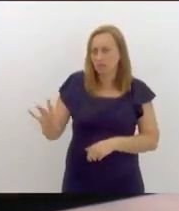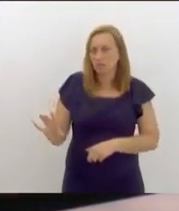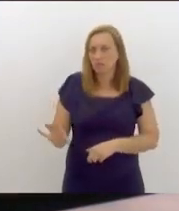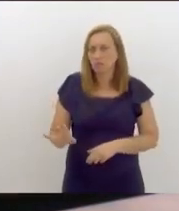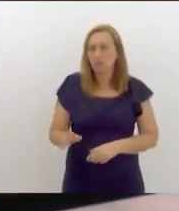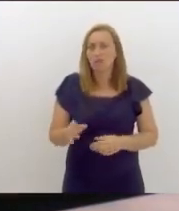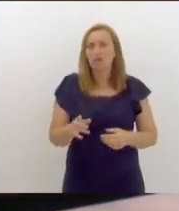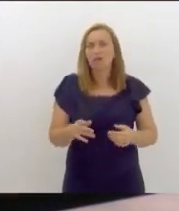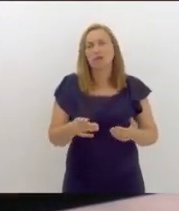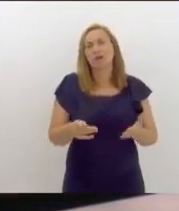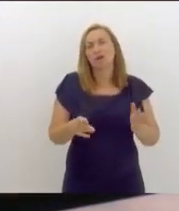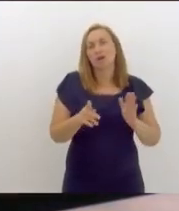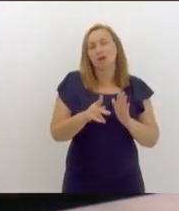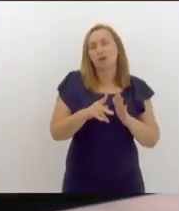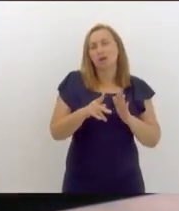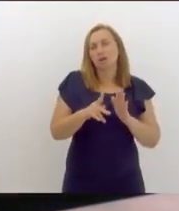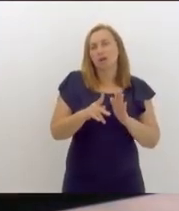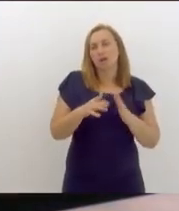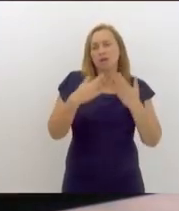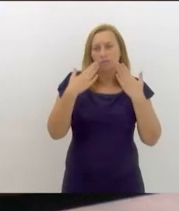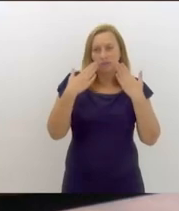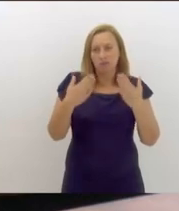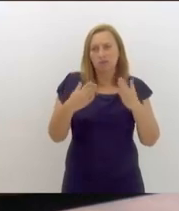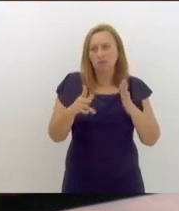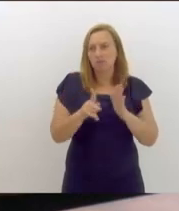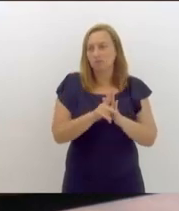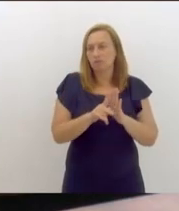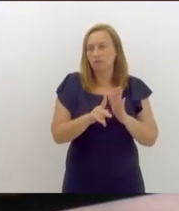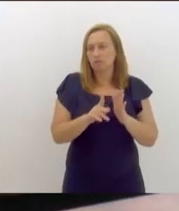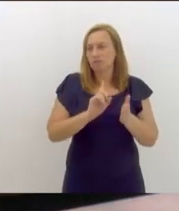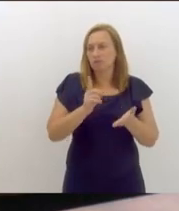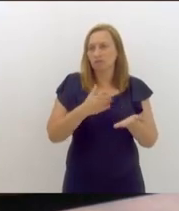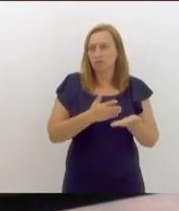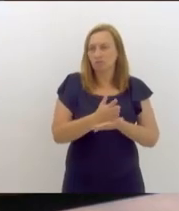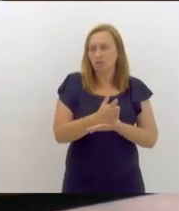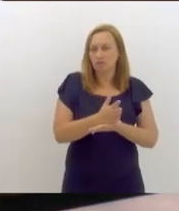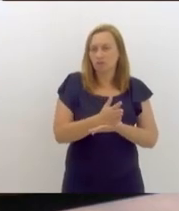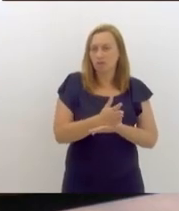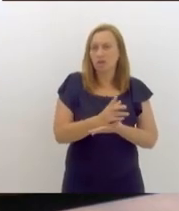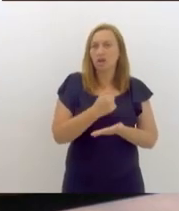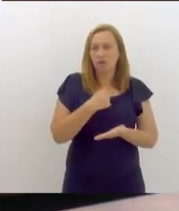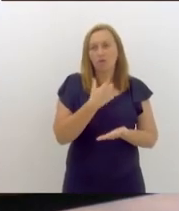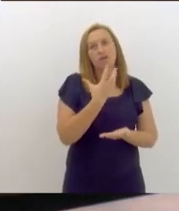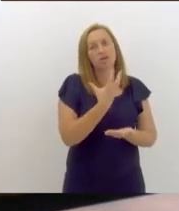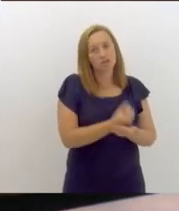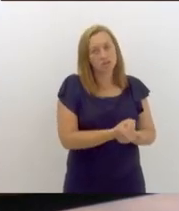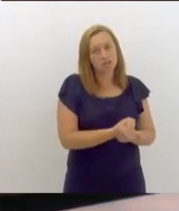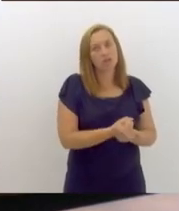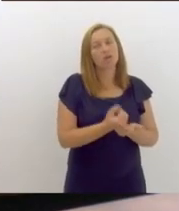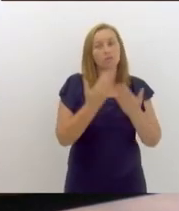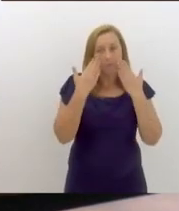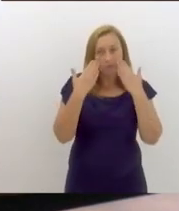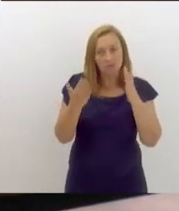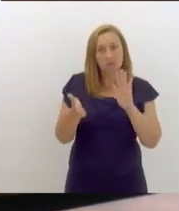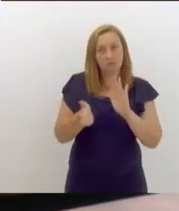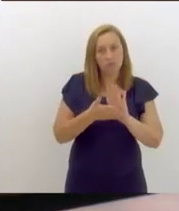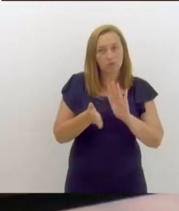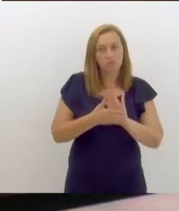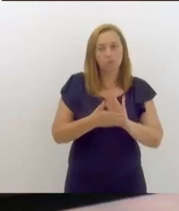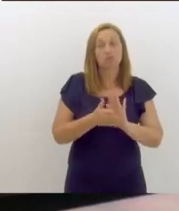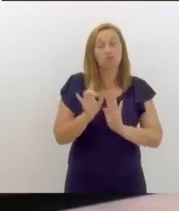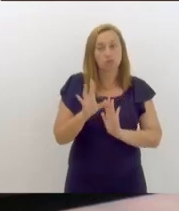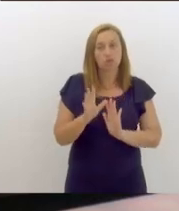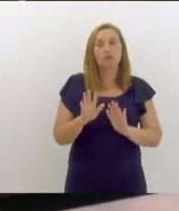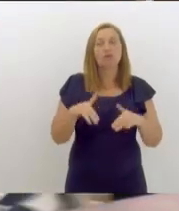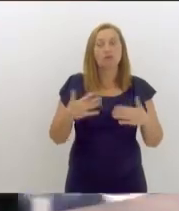apresentei o projeto não tá aprovado a proposta então só tem